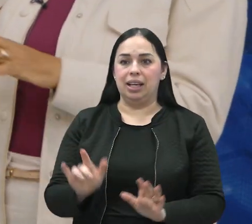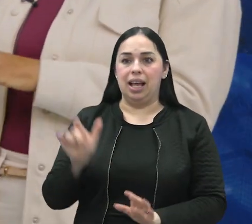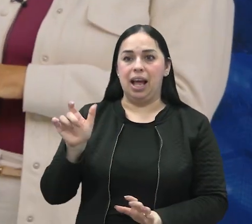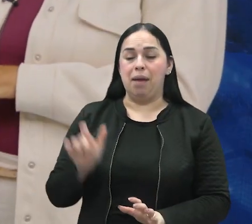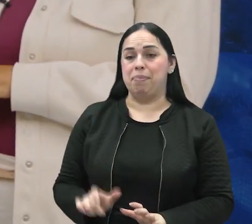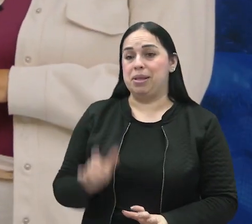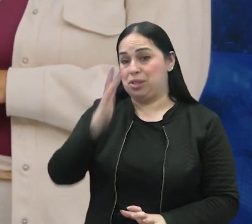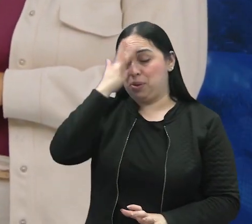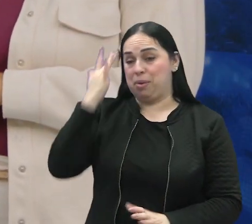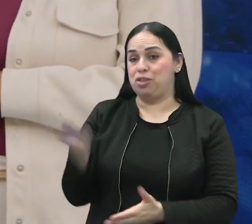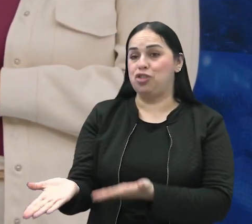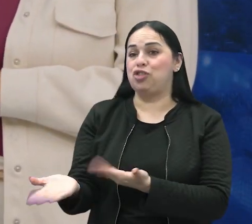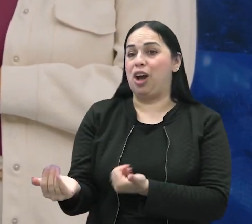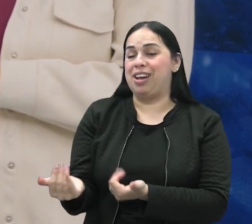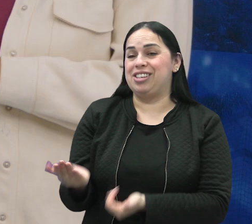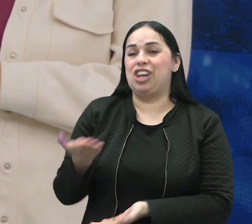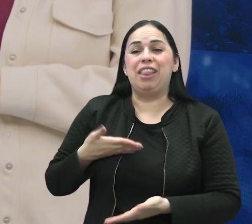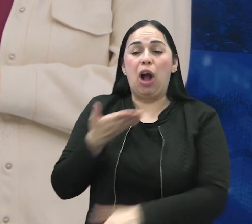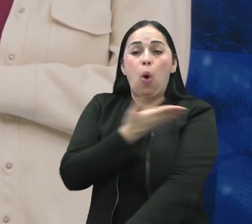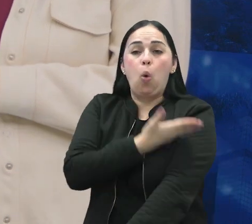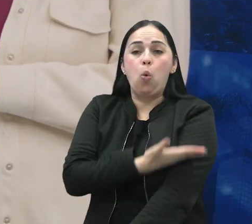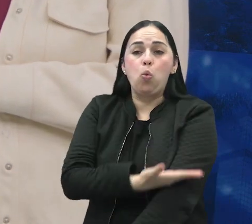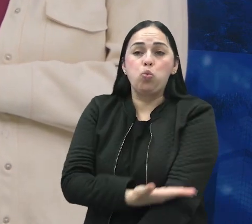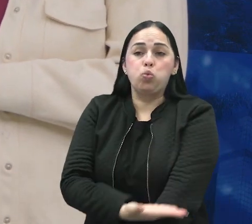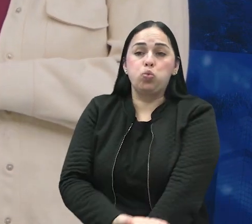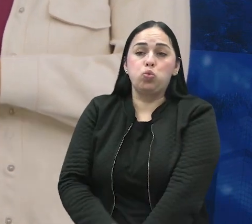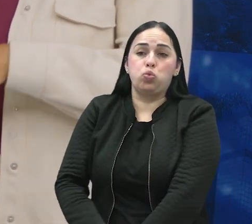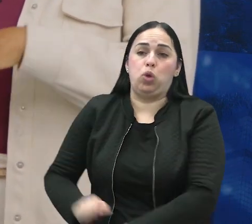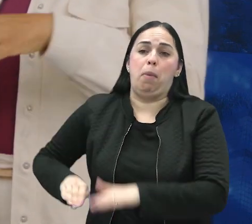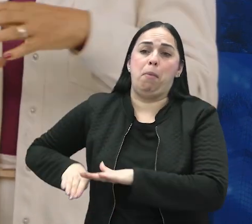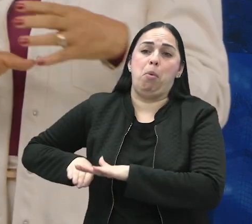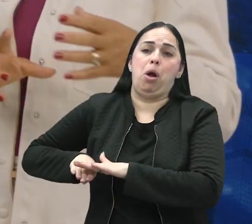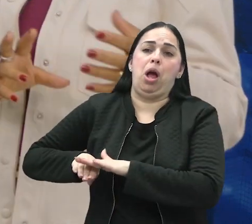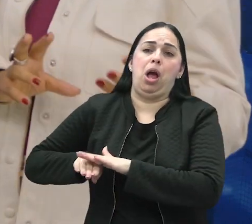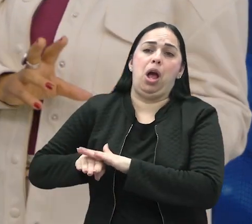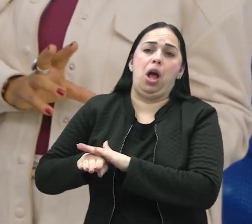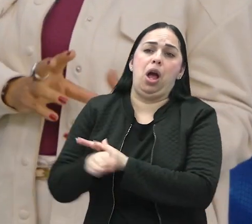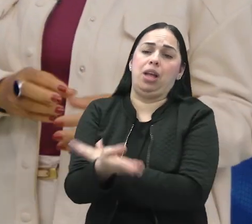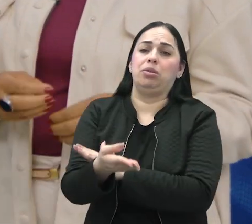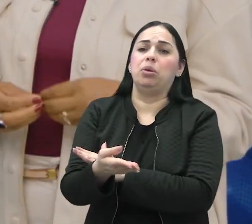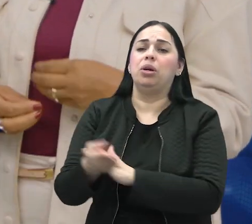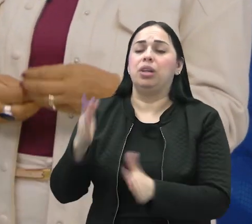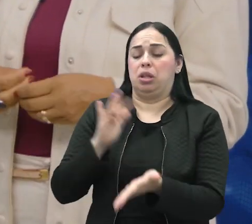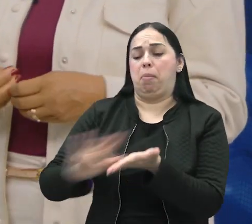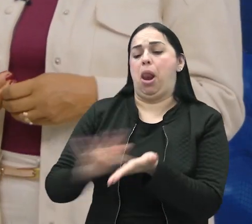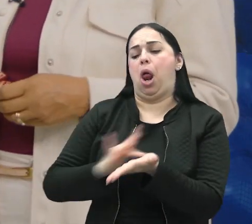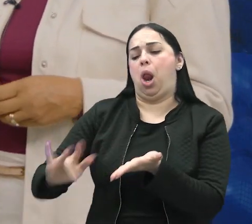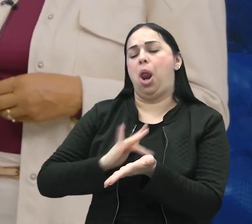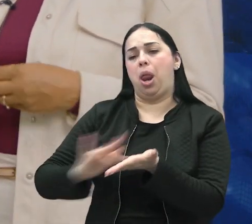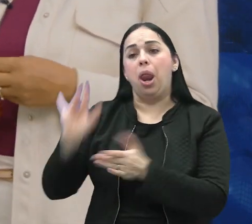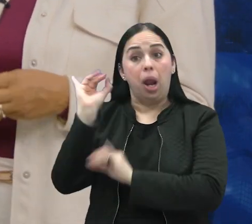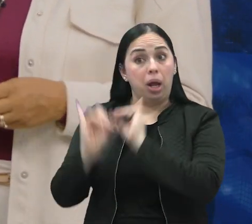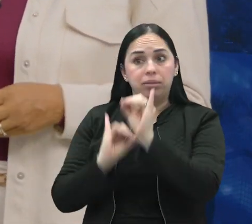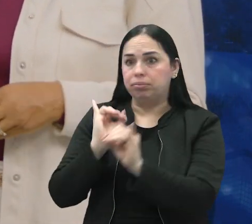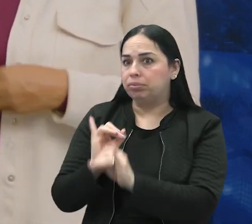que a pessoa mais jovem, ele já nasceu, né, num universo digitalizado. Então, ele desde cedo,